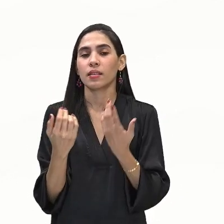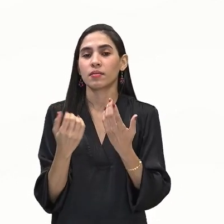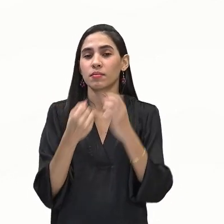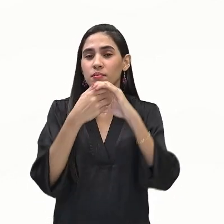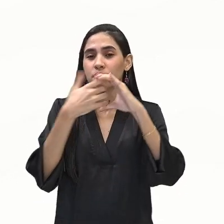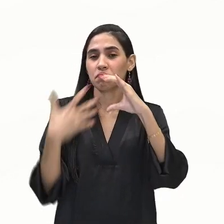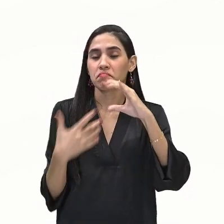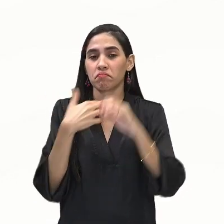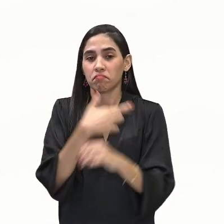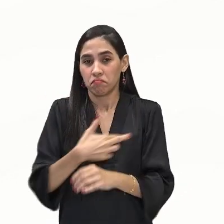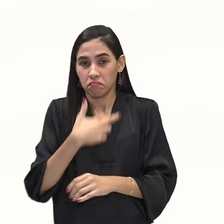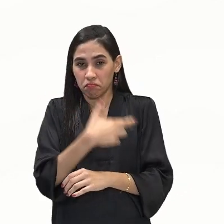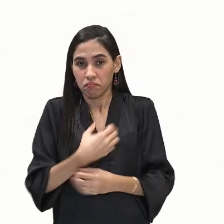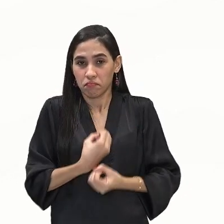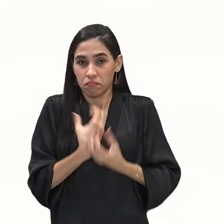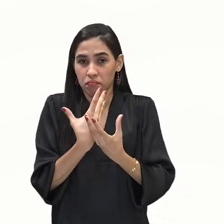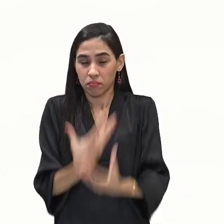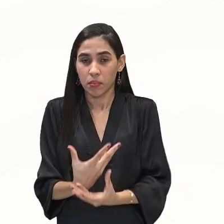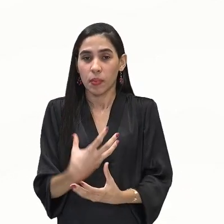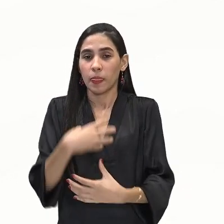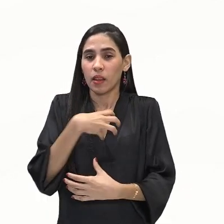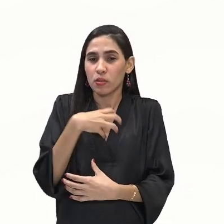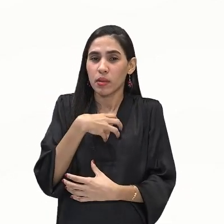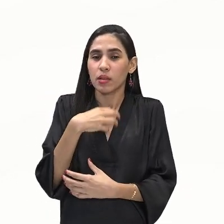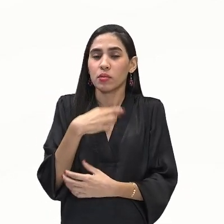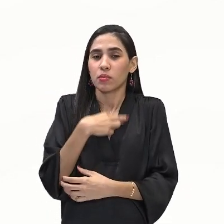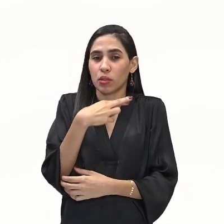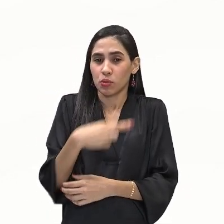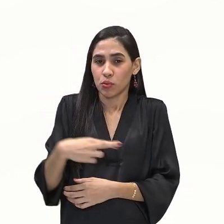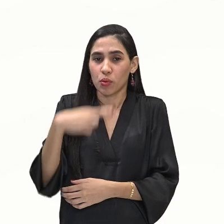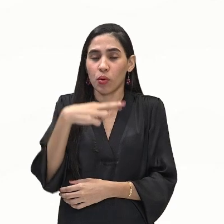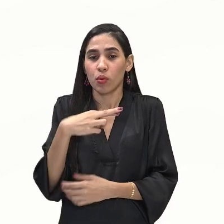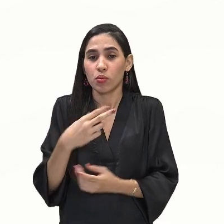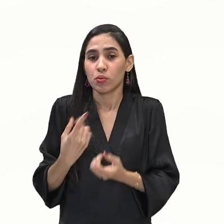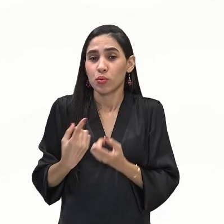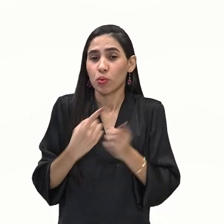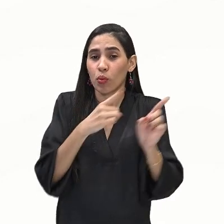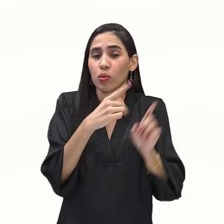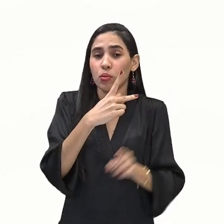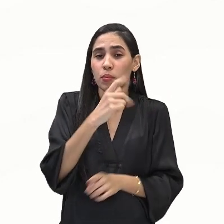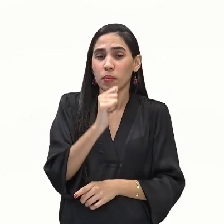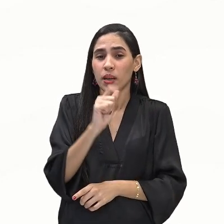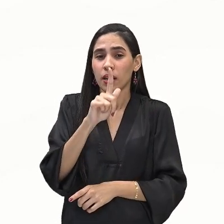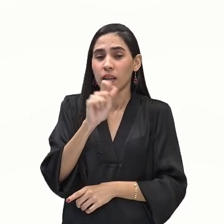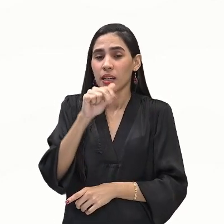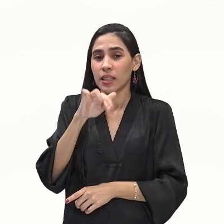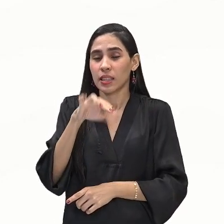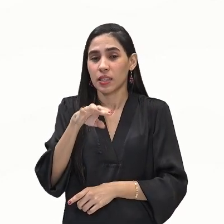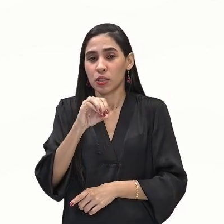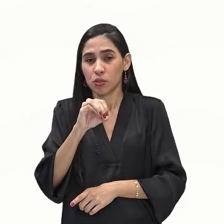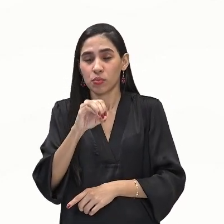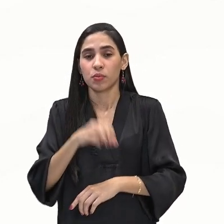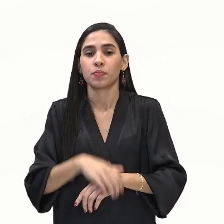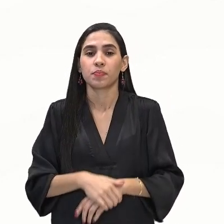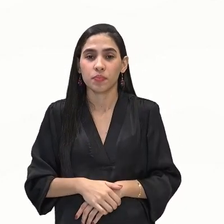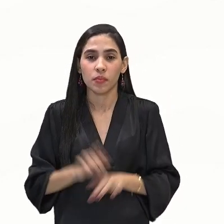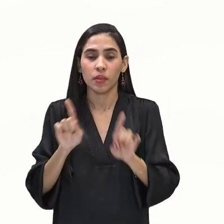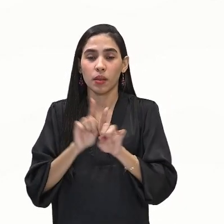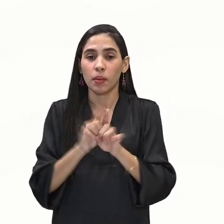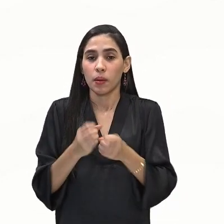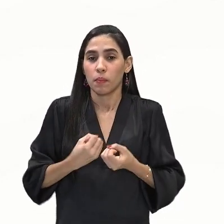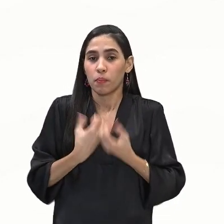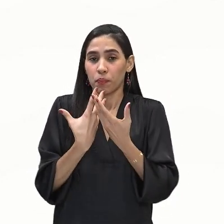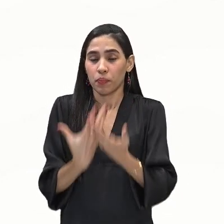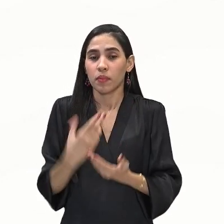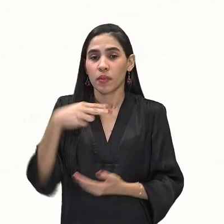poesia romântica com o sentimento cristão, em oposição ao paganismo, né, das escolas anteriores, da poesia